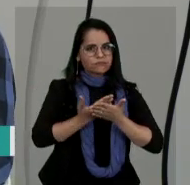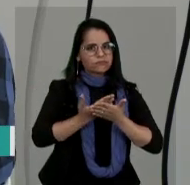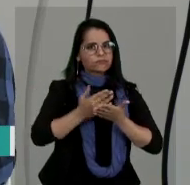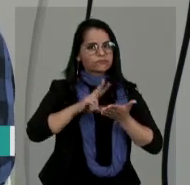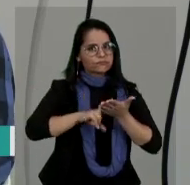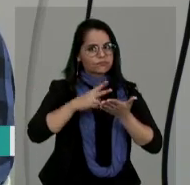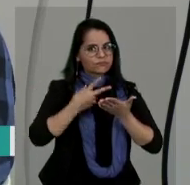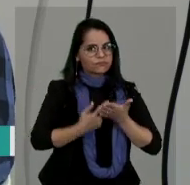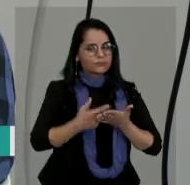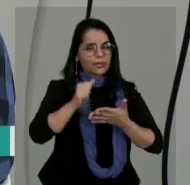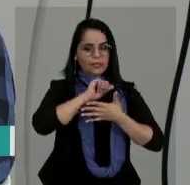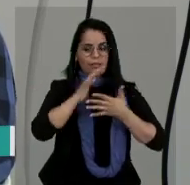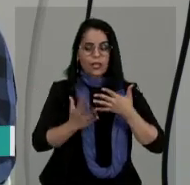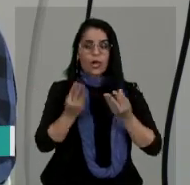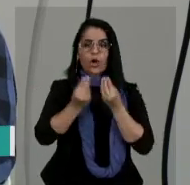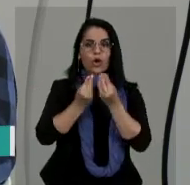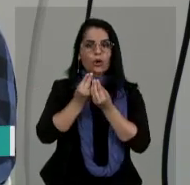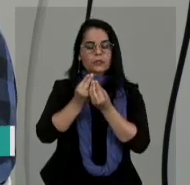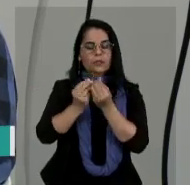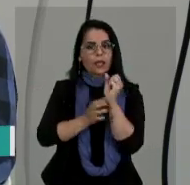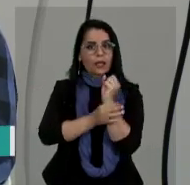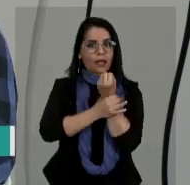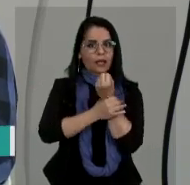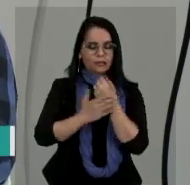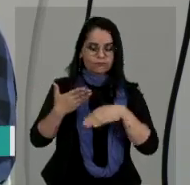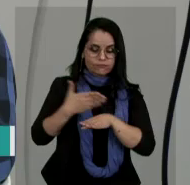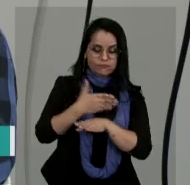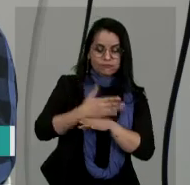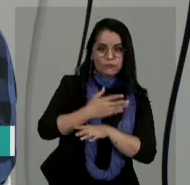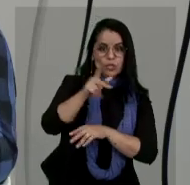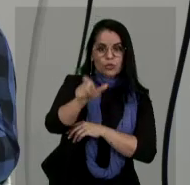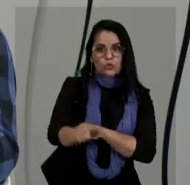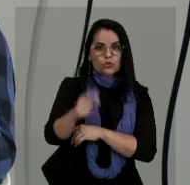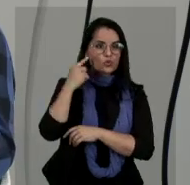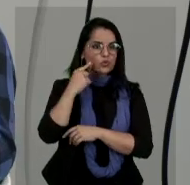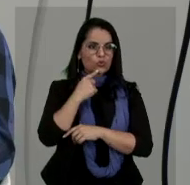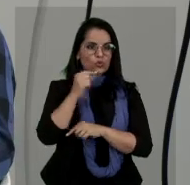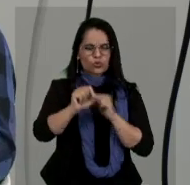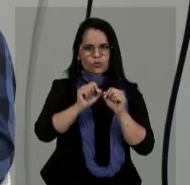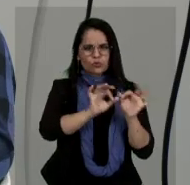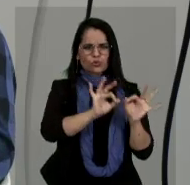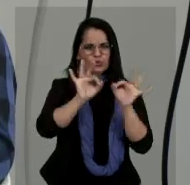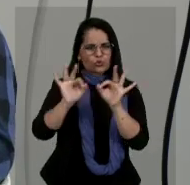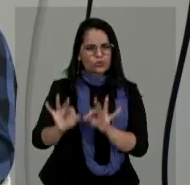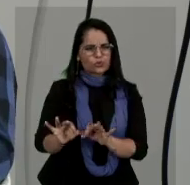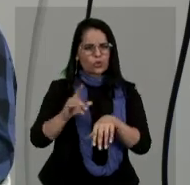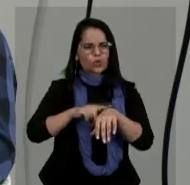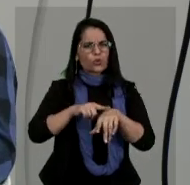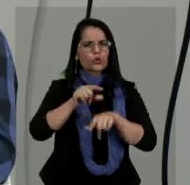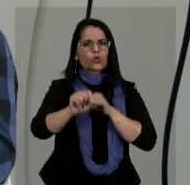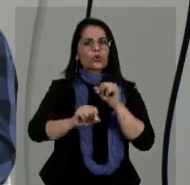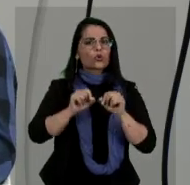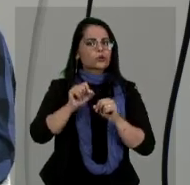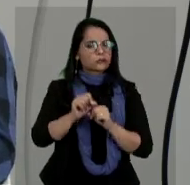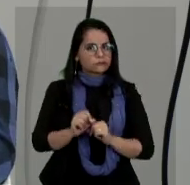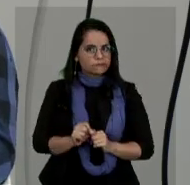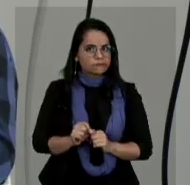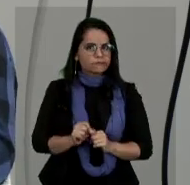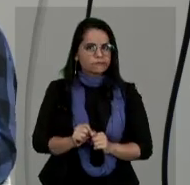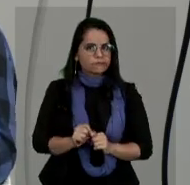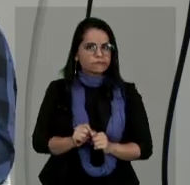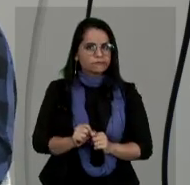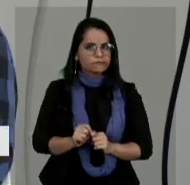Libras. A garantia de acessibilidade para a pessoa surda, ela se dá justamente a partir do momento que